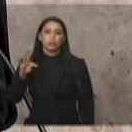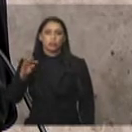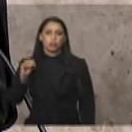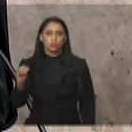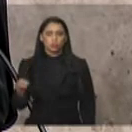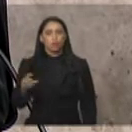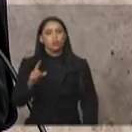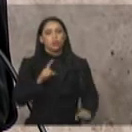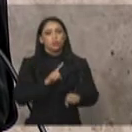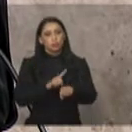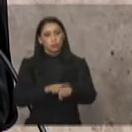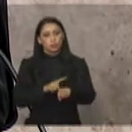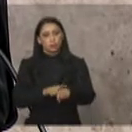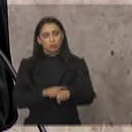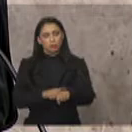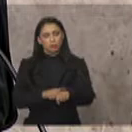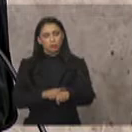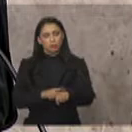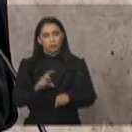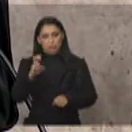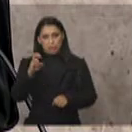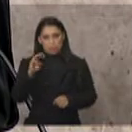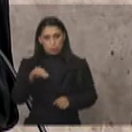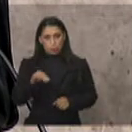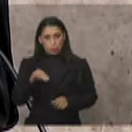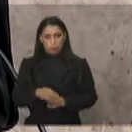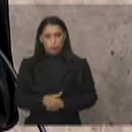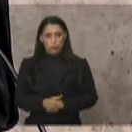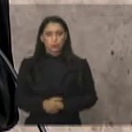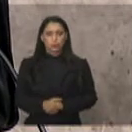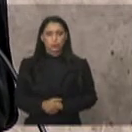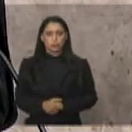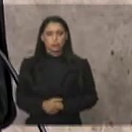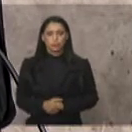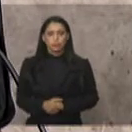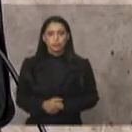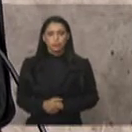tempo regimental de 5 minutos.